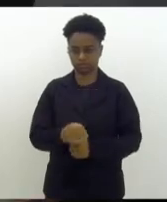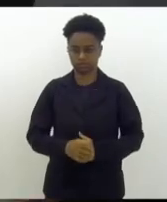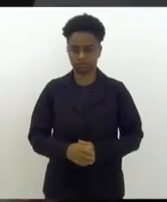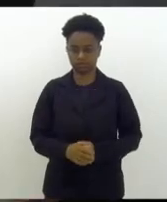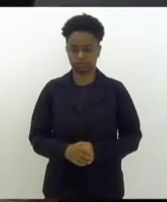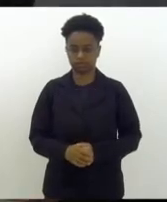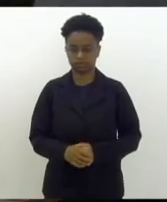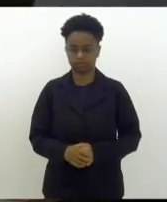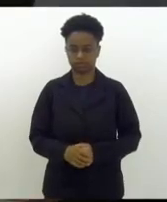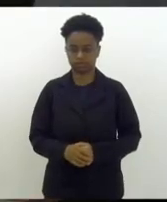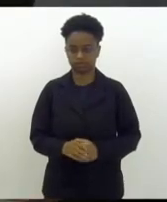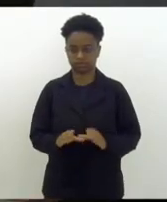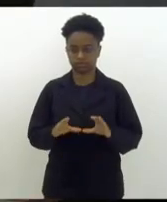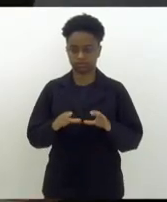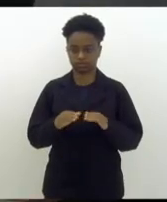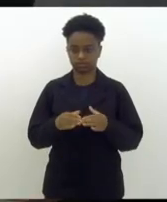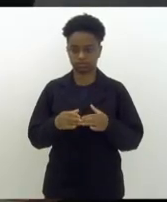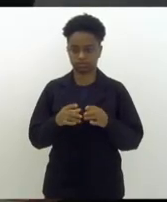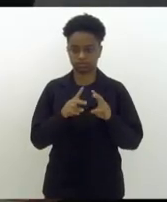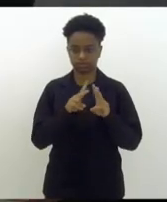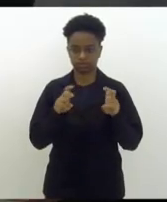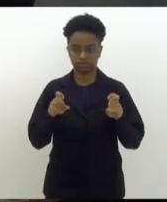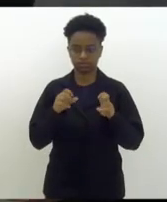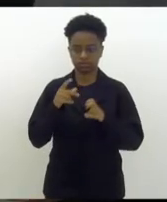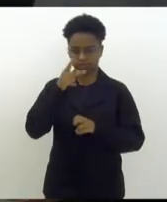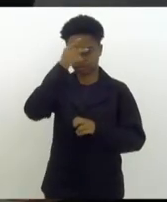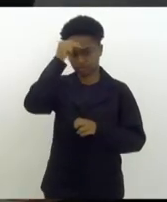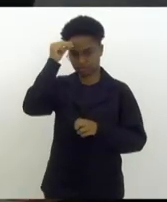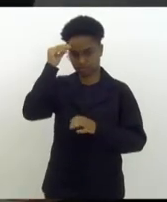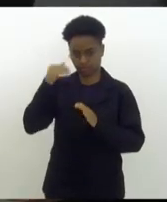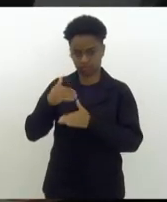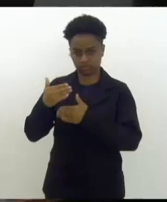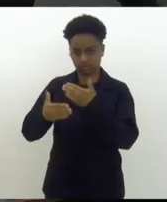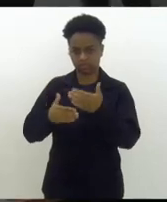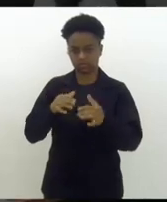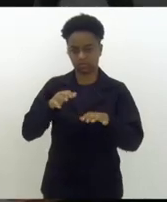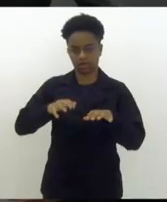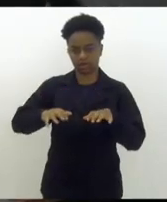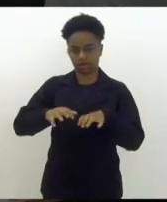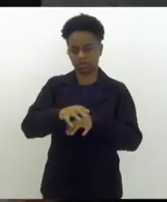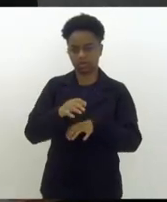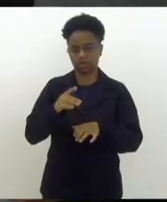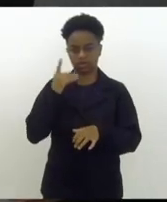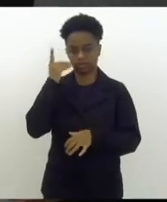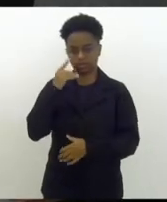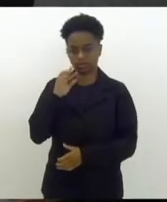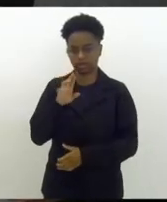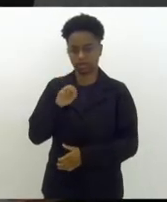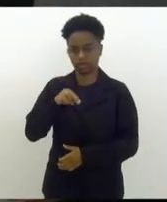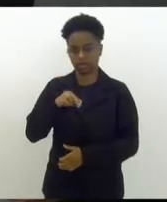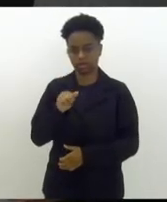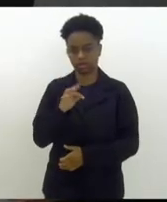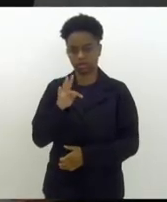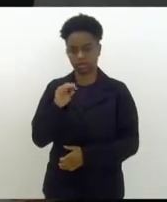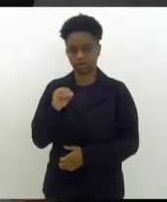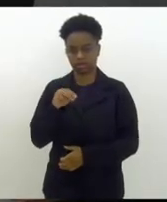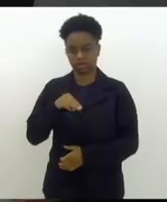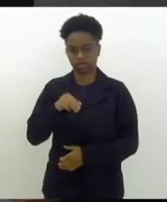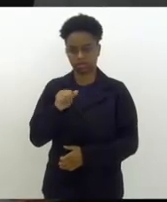pela comissão de assuntos municipais de desenvolvimento Regional Deputado Renato Machado